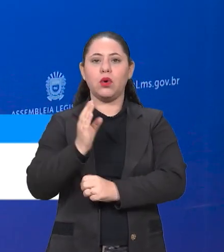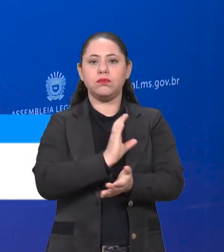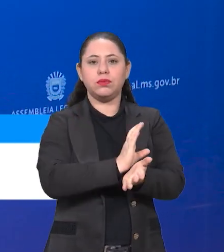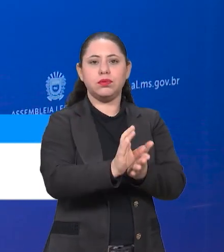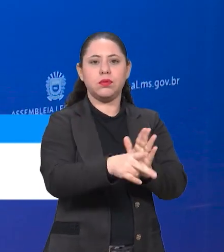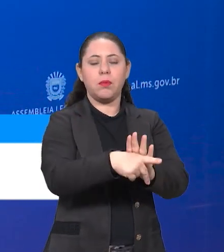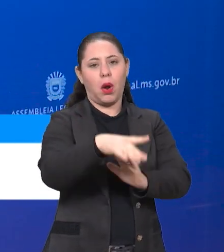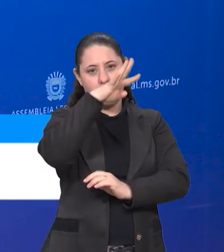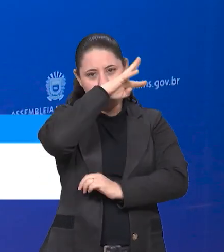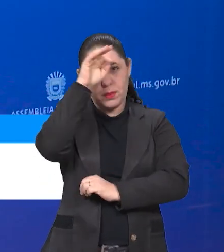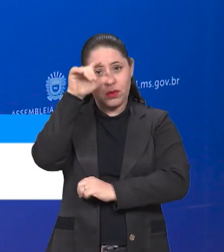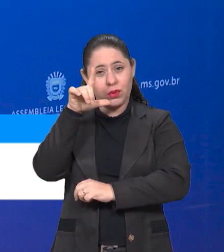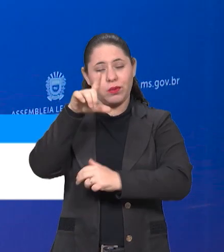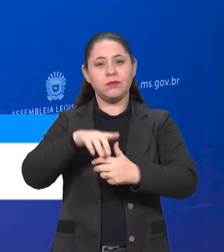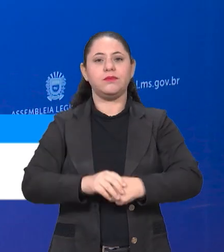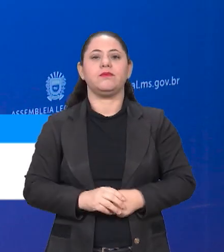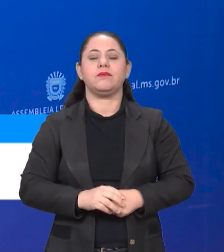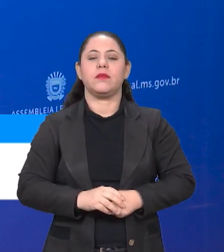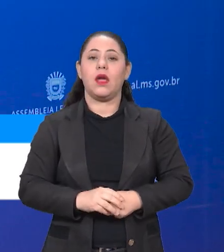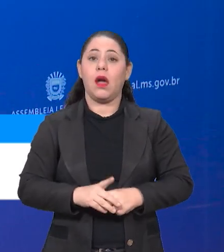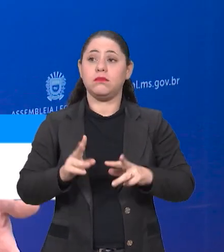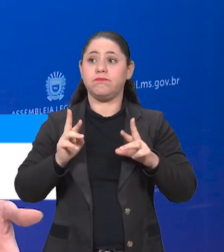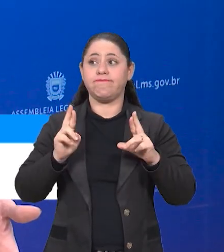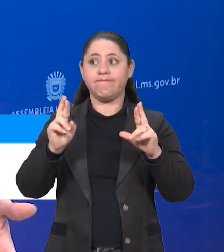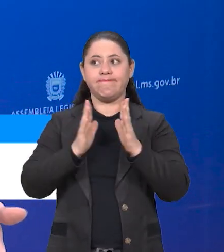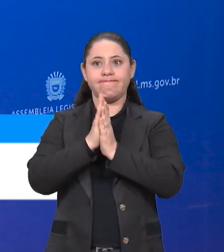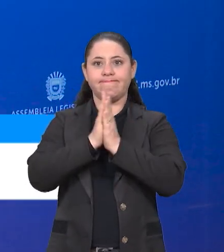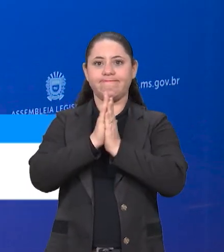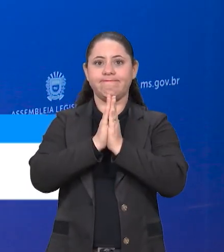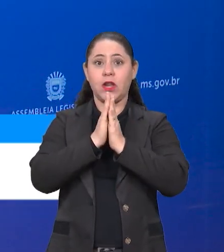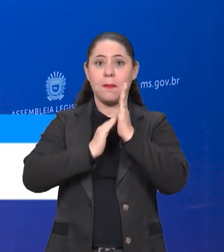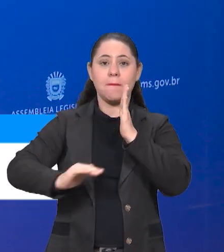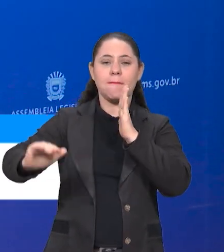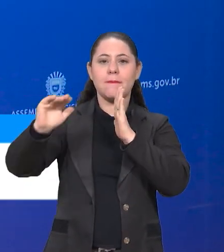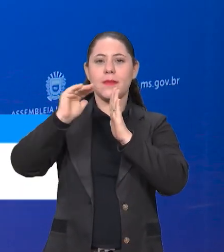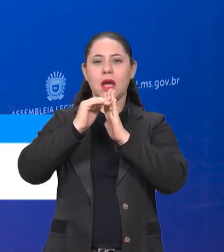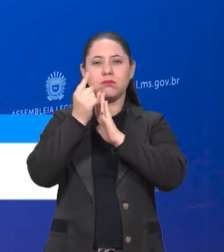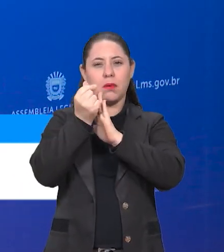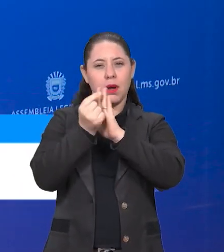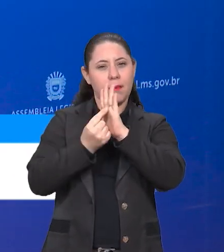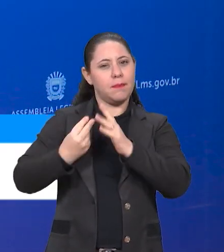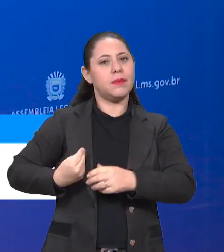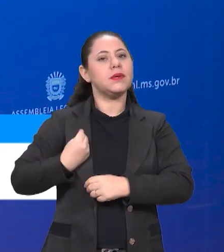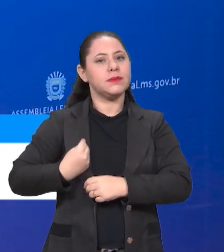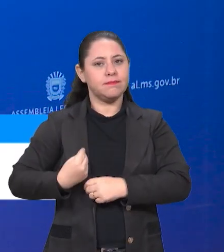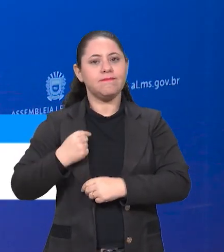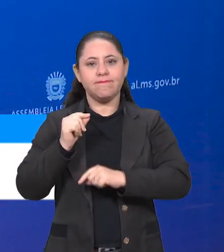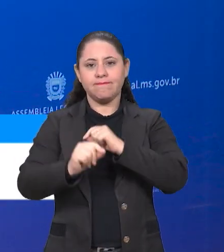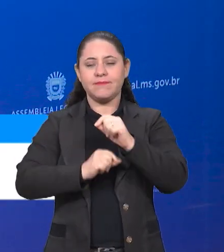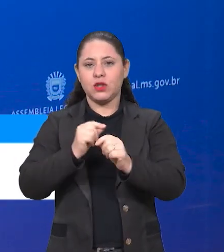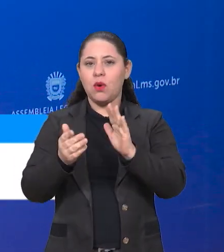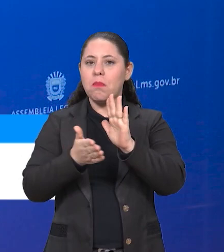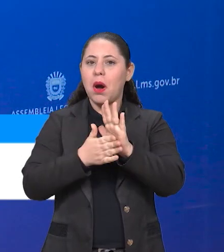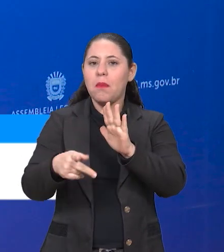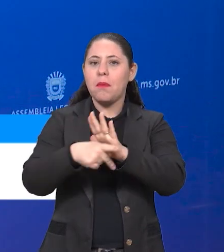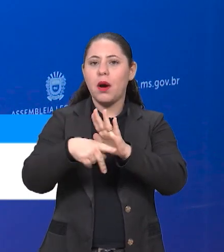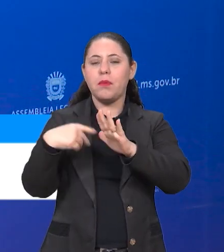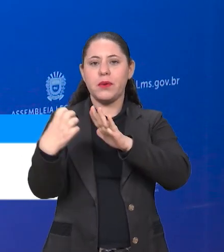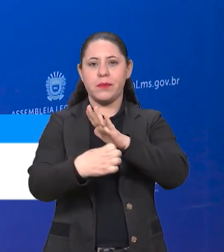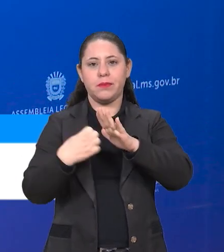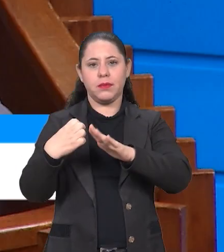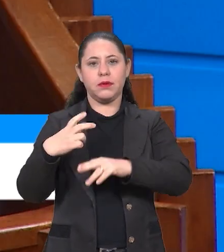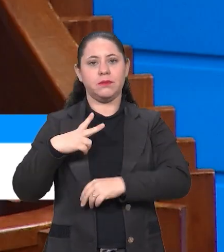ser destinados a Mato Grosso do Sul. Há expectativa de aumento nos valores com a participação da